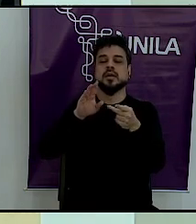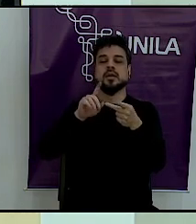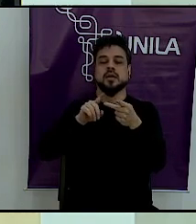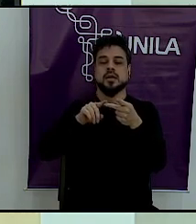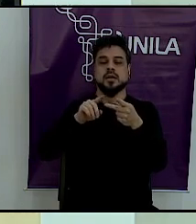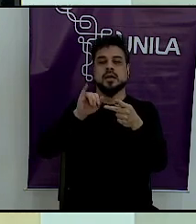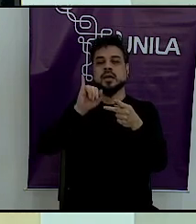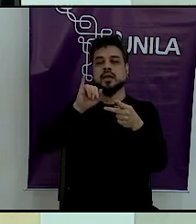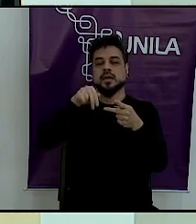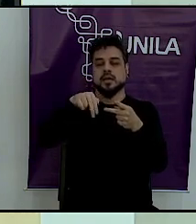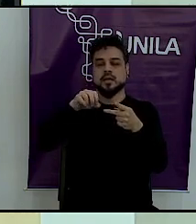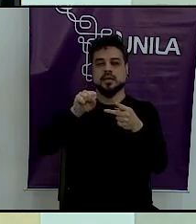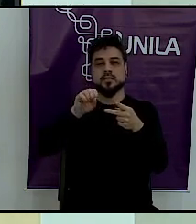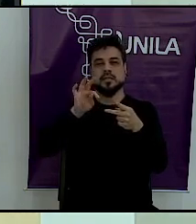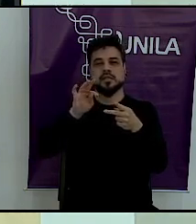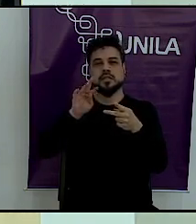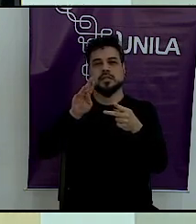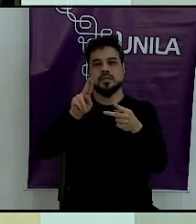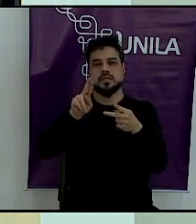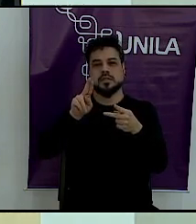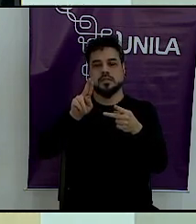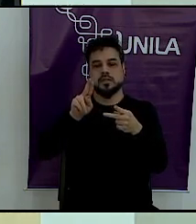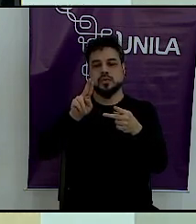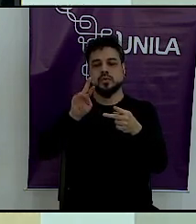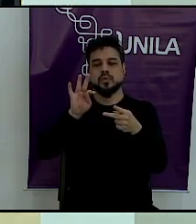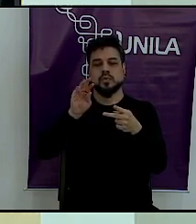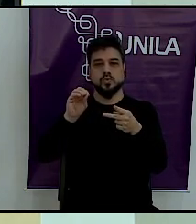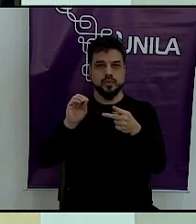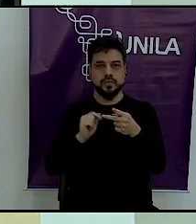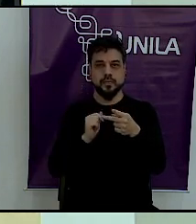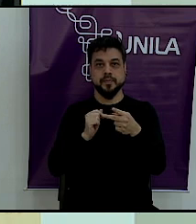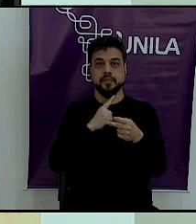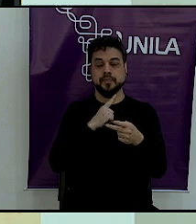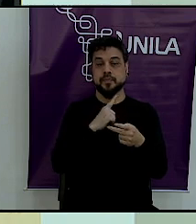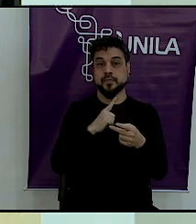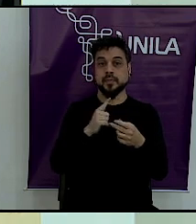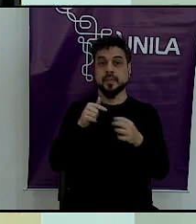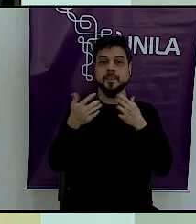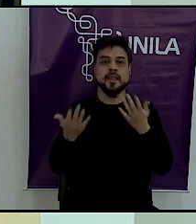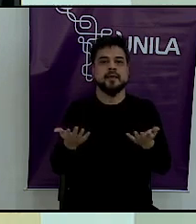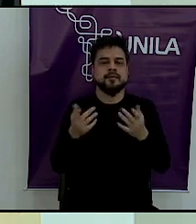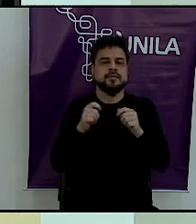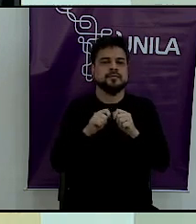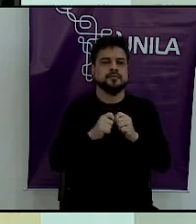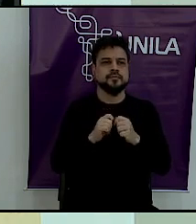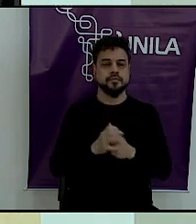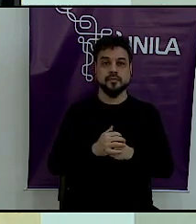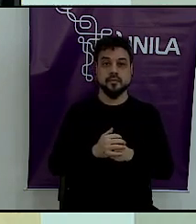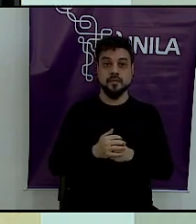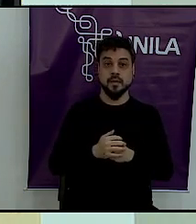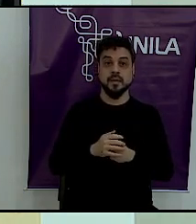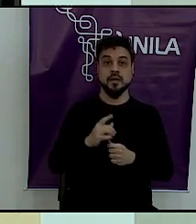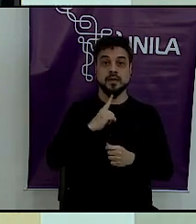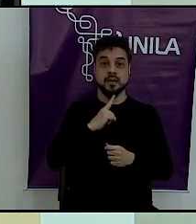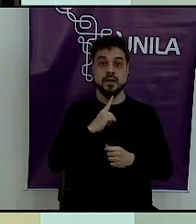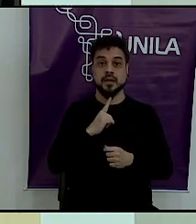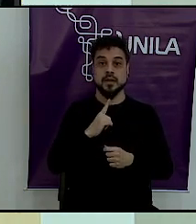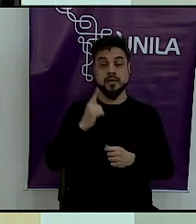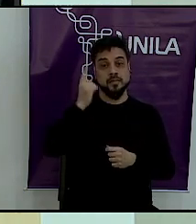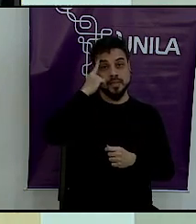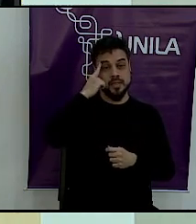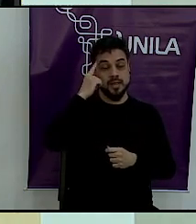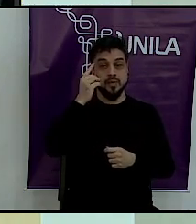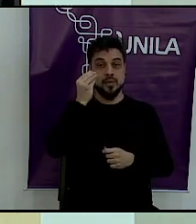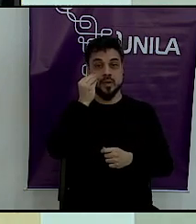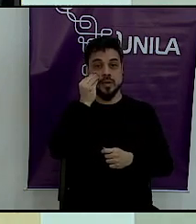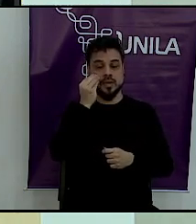repartição olhando as necessidades de cada macrounidade. Então, basicamente, o que foi feito aqui? Foi tentado dar um aumento de